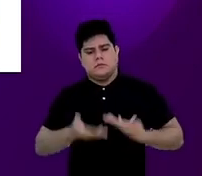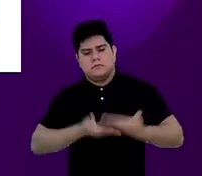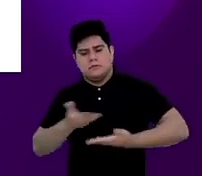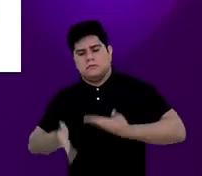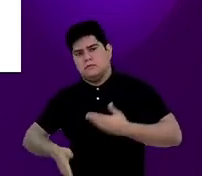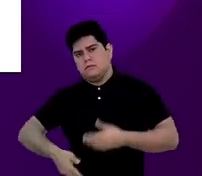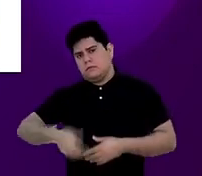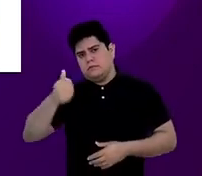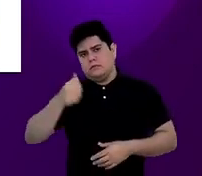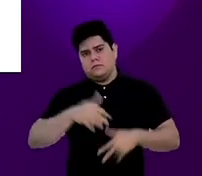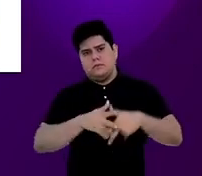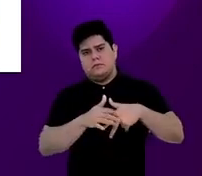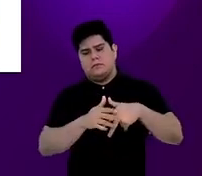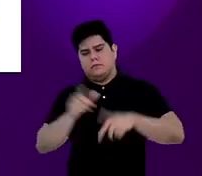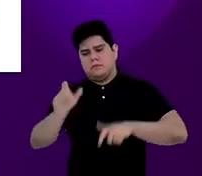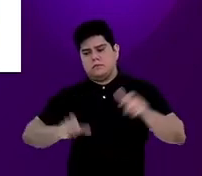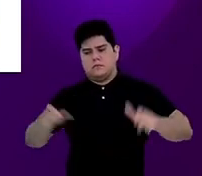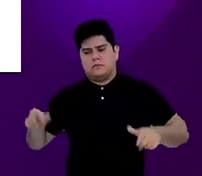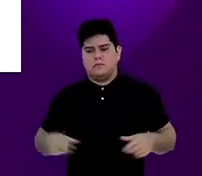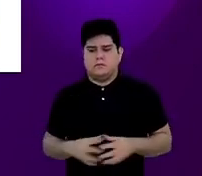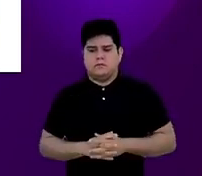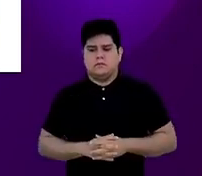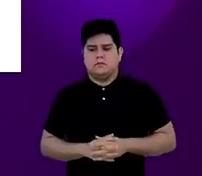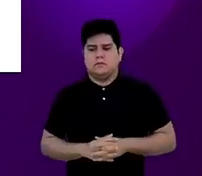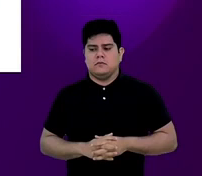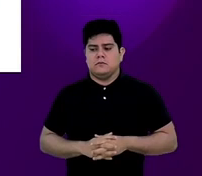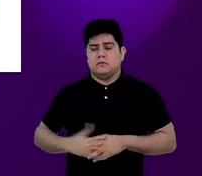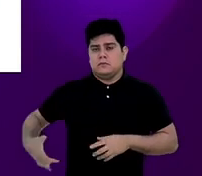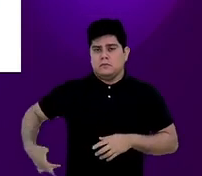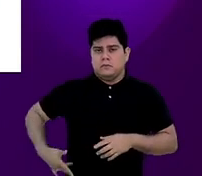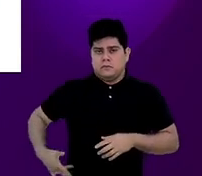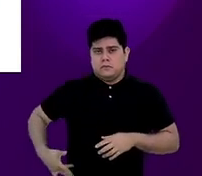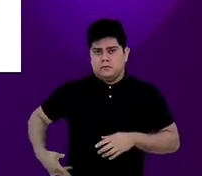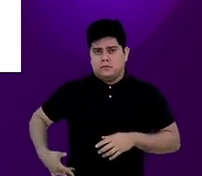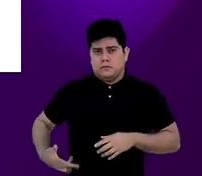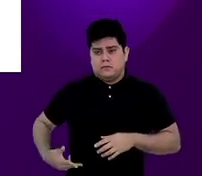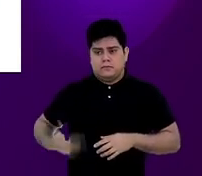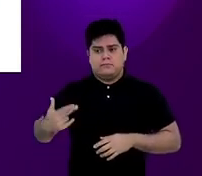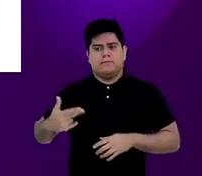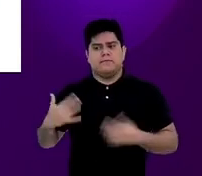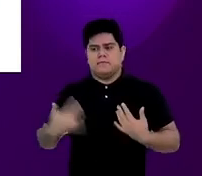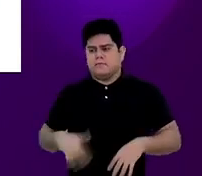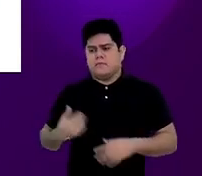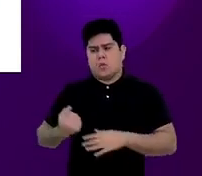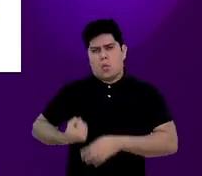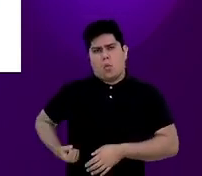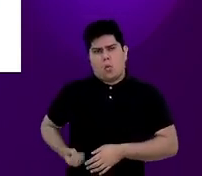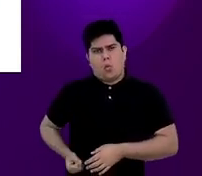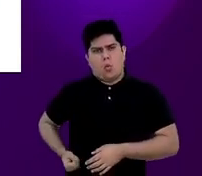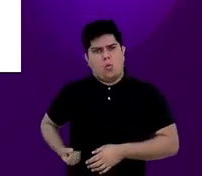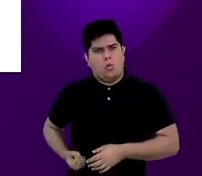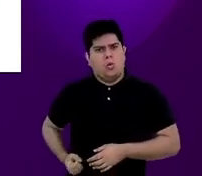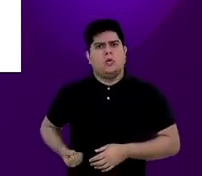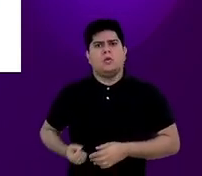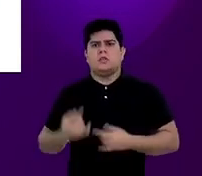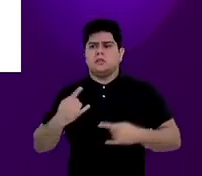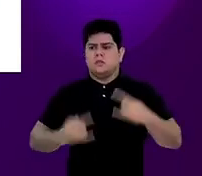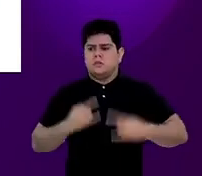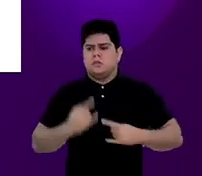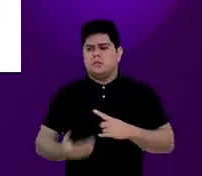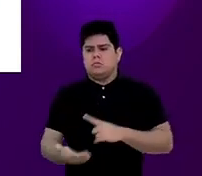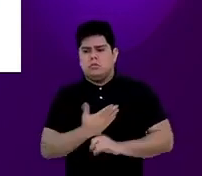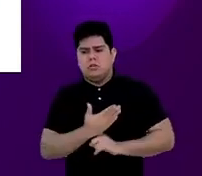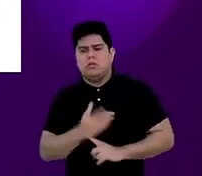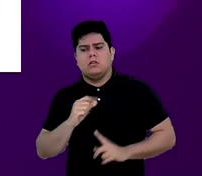nossos pacientes. Na cirurgia renal, o ultrassom foi um grande ganho. Assim, o ultrassom robótico ajudou muito a gente preservar